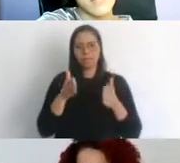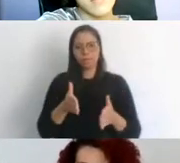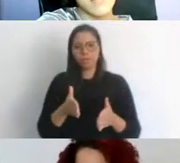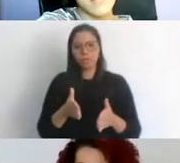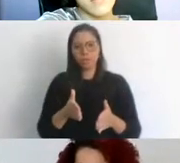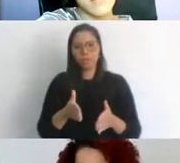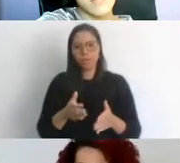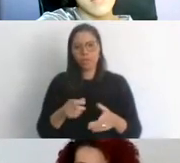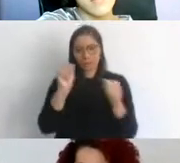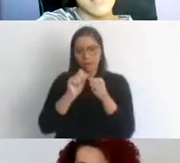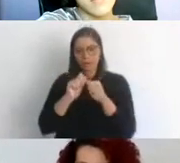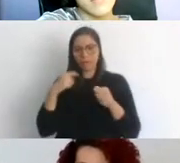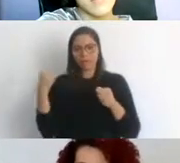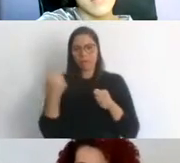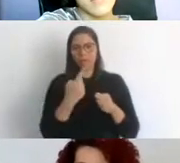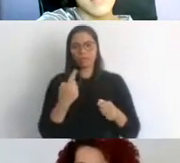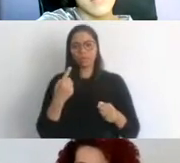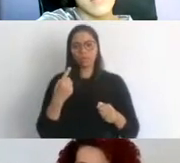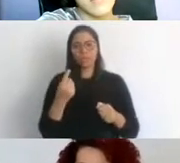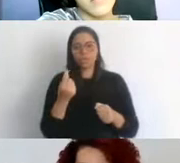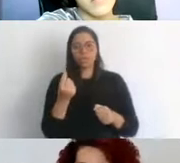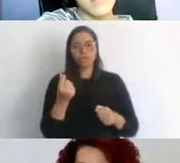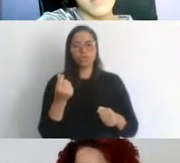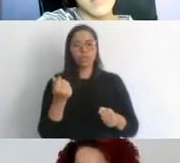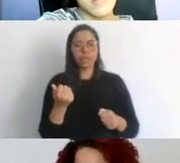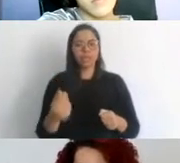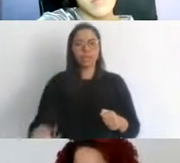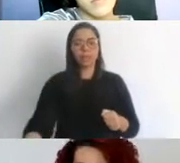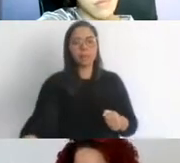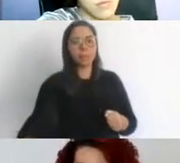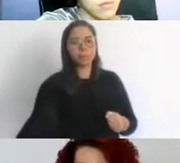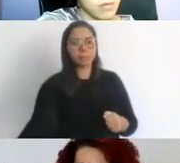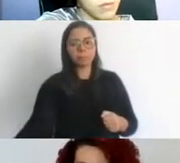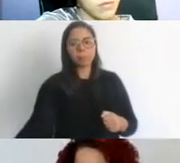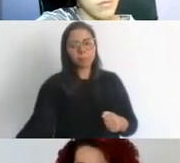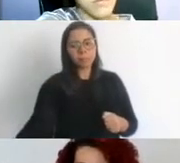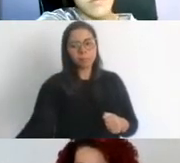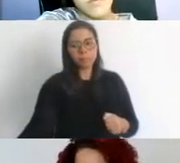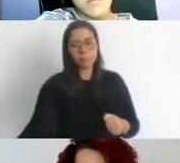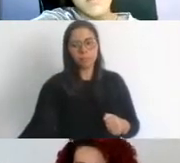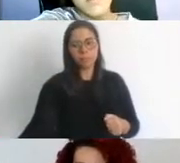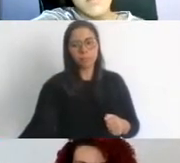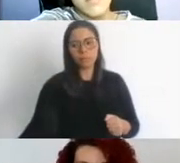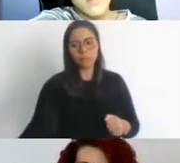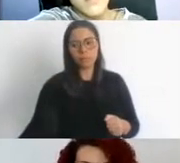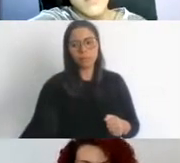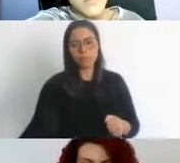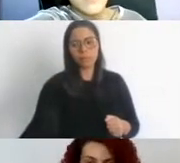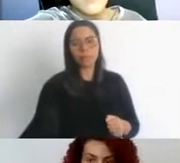fazer o nosso dinheiro trabalhar pela gente não tem essa história faça seu dinheiro trabalhar por você é a mesma lógica